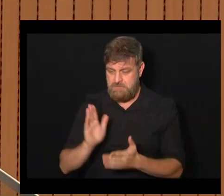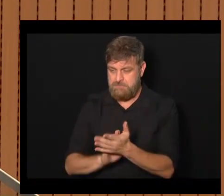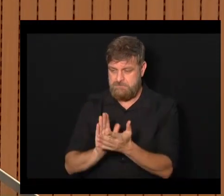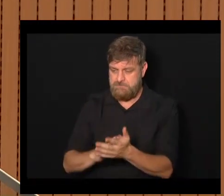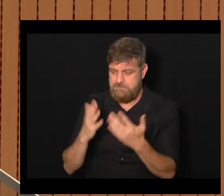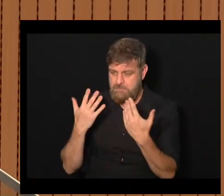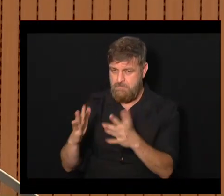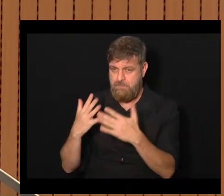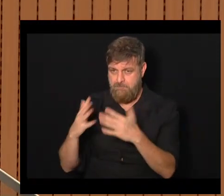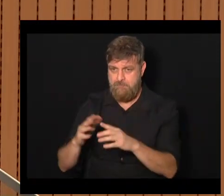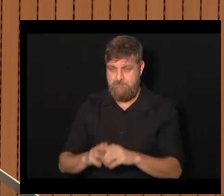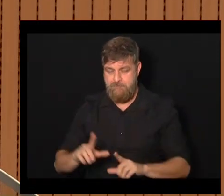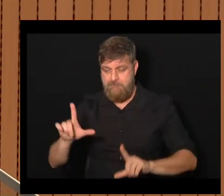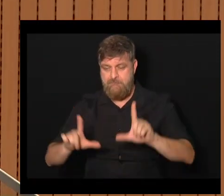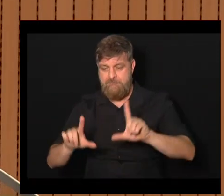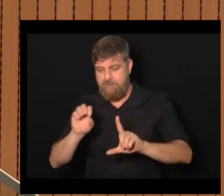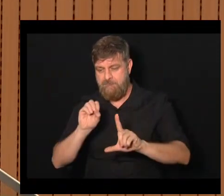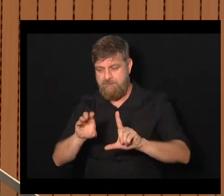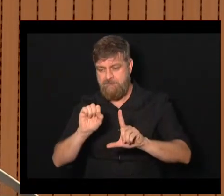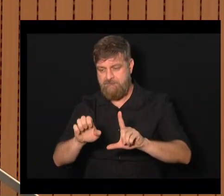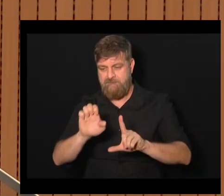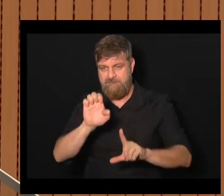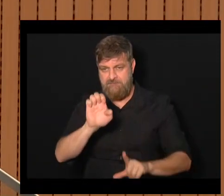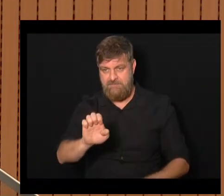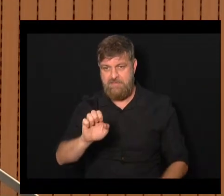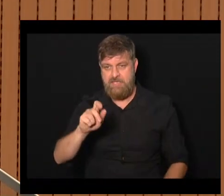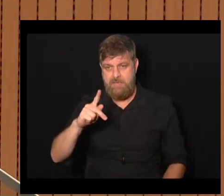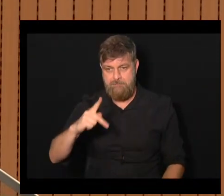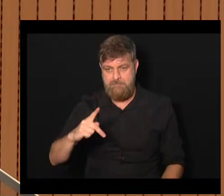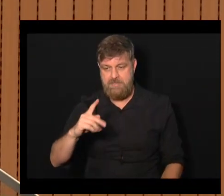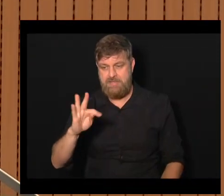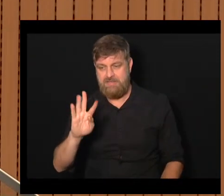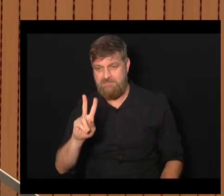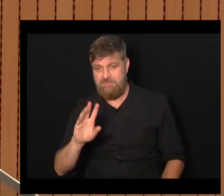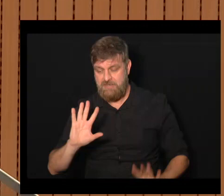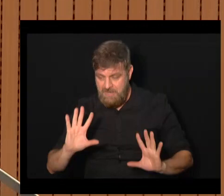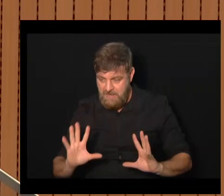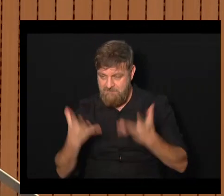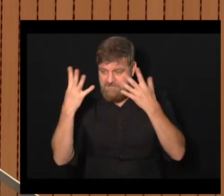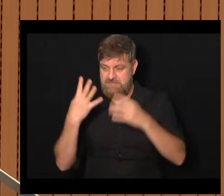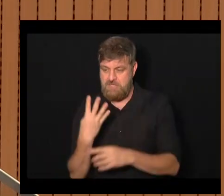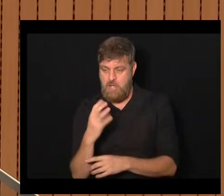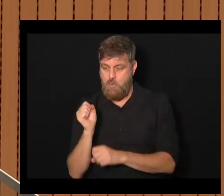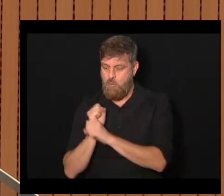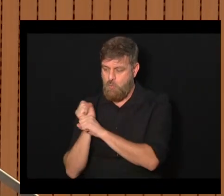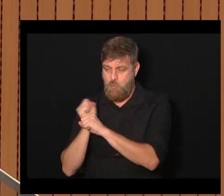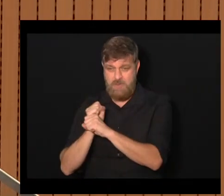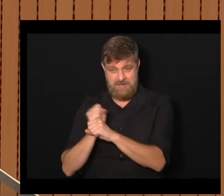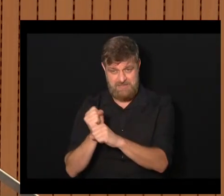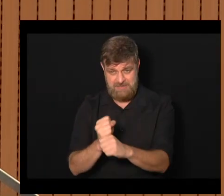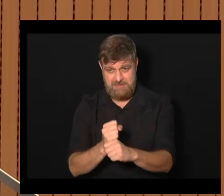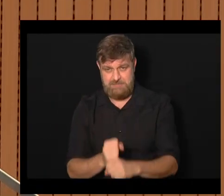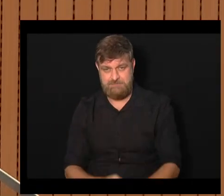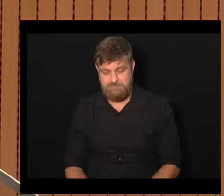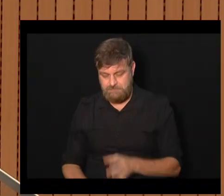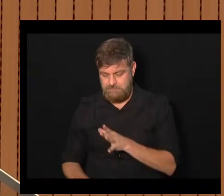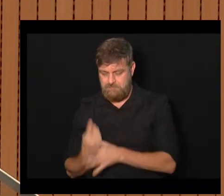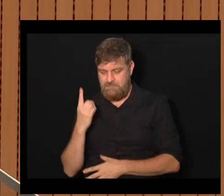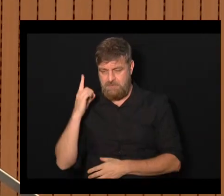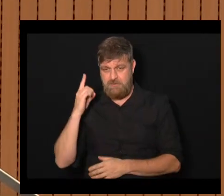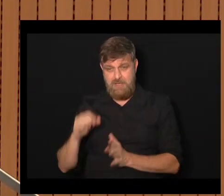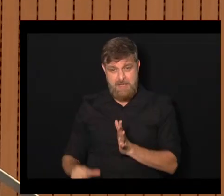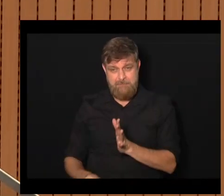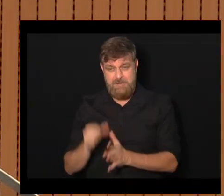de aplauso para as emissoras pioneiras de televisão, que comemora 40 anos. Nasceu no dia